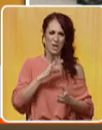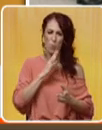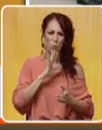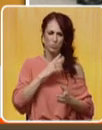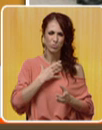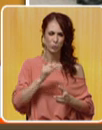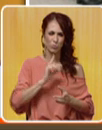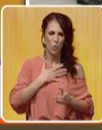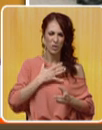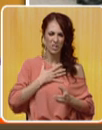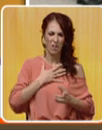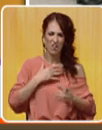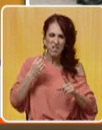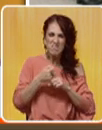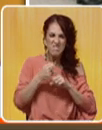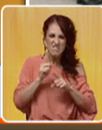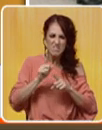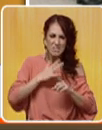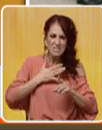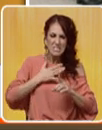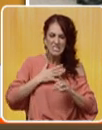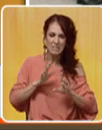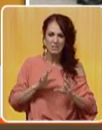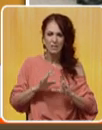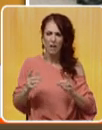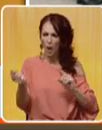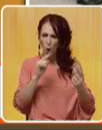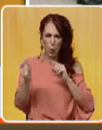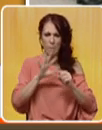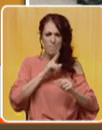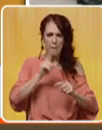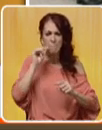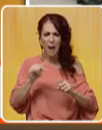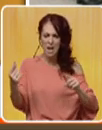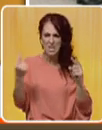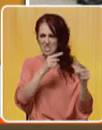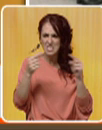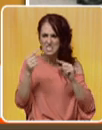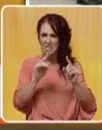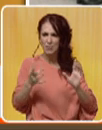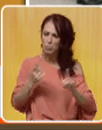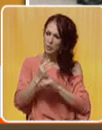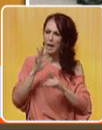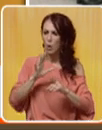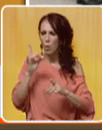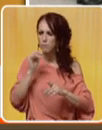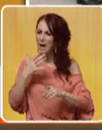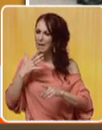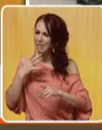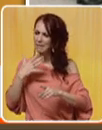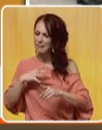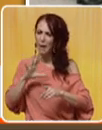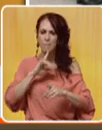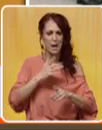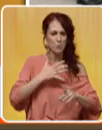maneira que lutou com ele até até não não poder mais houve aí umas lutas entre pai e mãe Então umas umas umas lutas amorosas porque eles